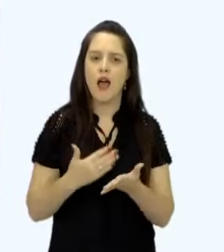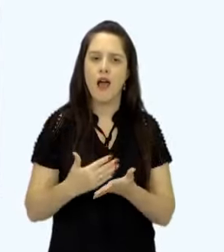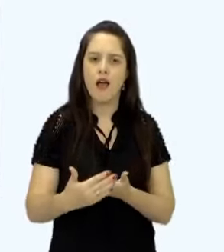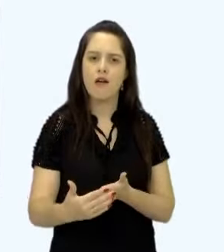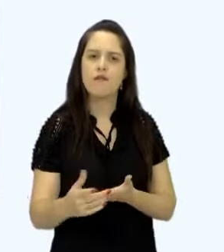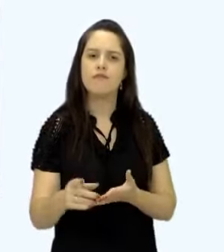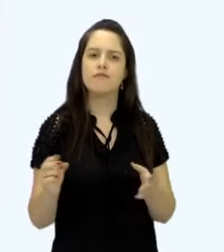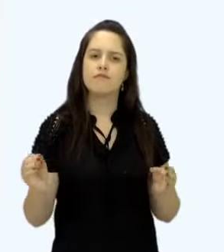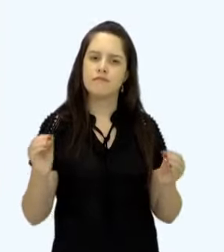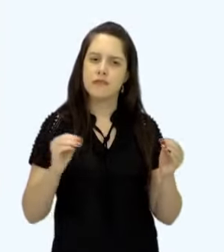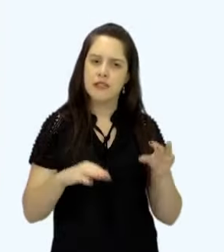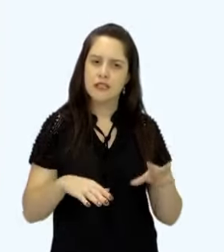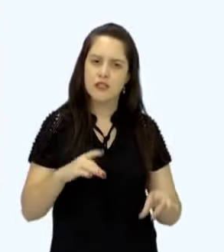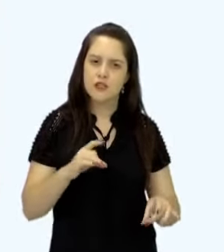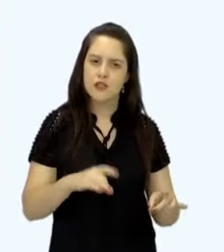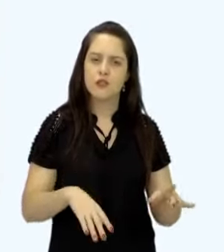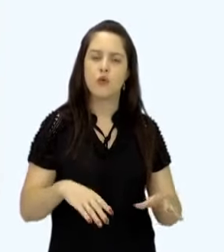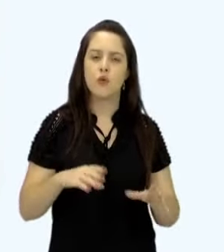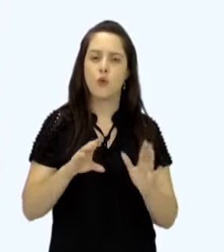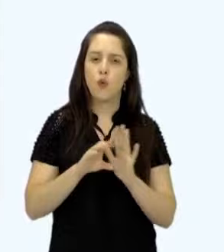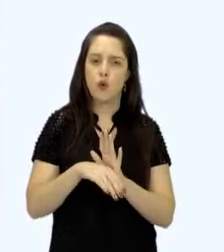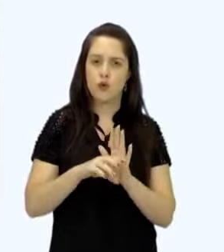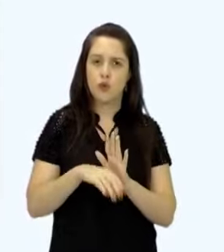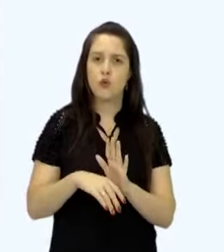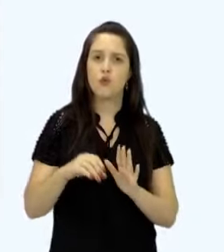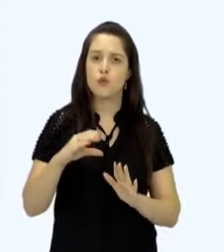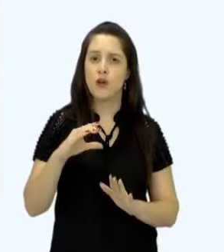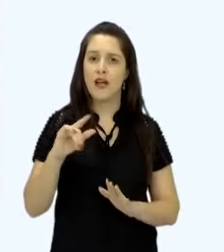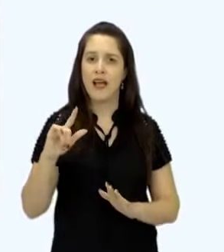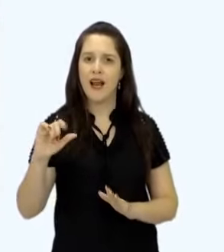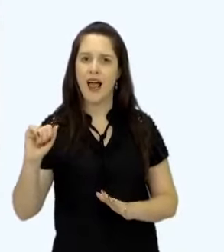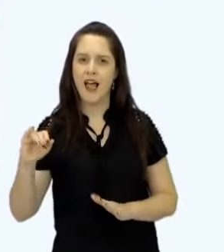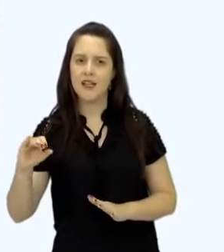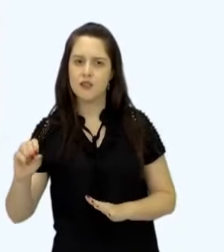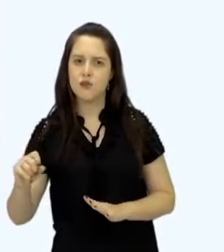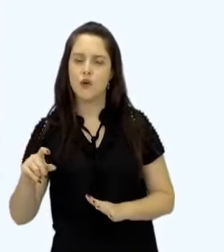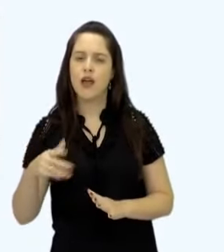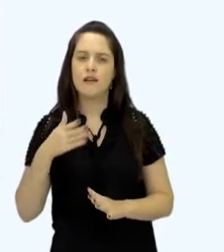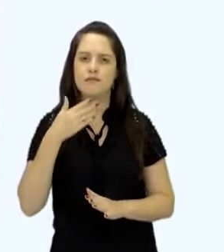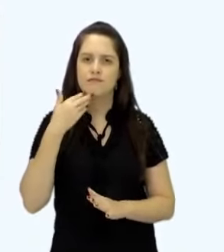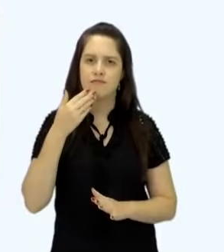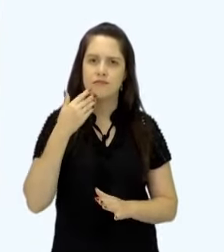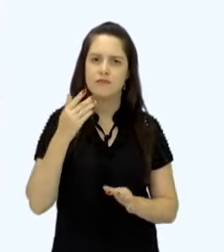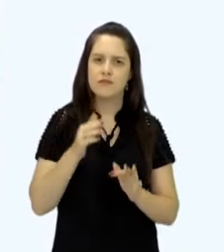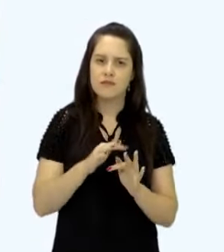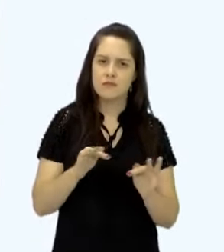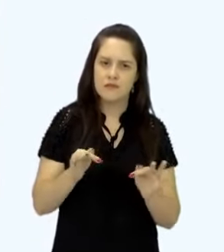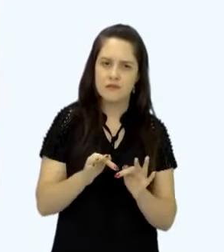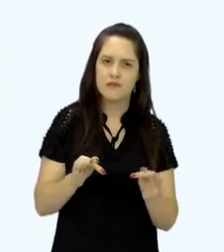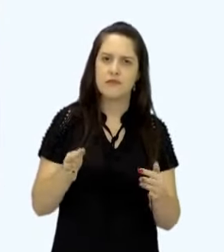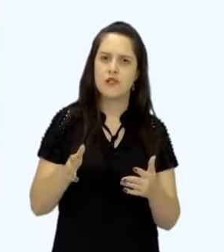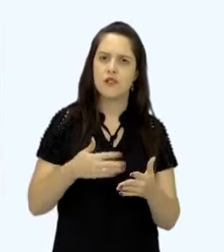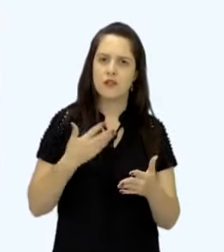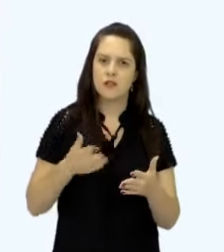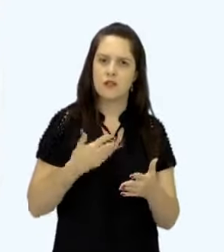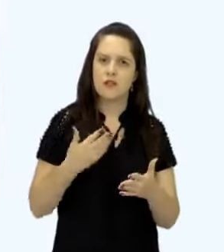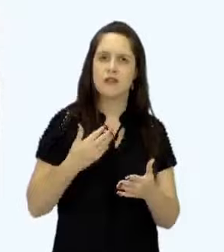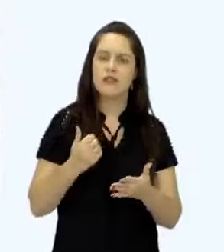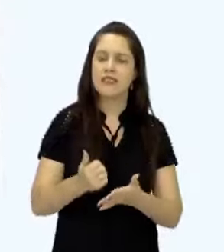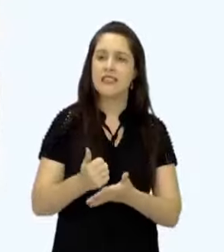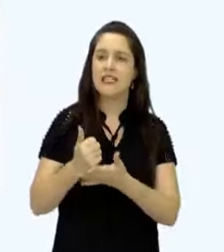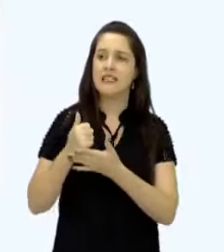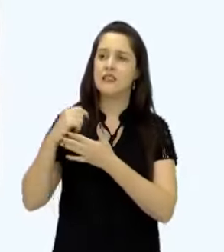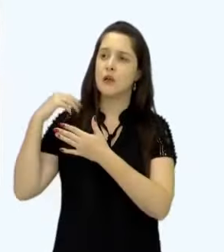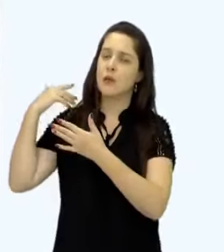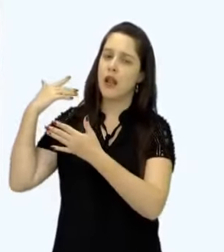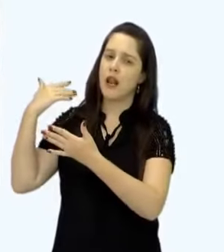porque a gente está acostumado com um certo modelo clássico e de formas mais fixas às vezes. De repente, um livro que tem essas entradas irregulares,